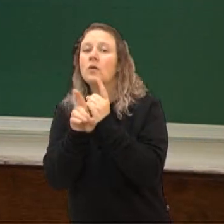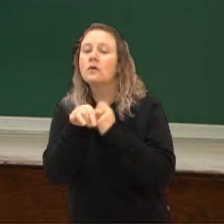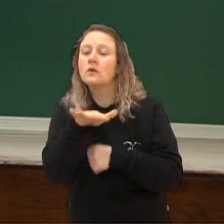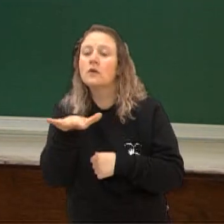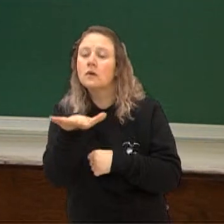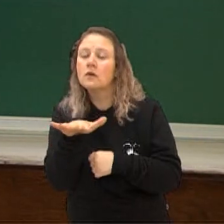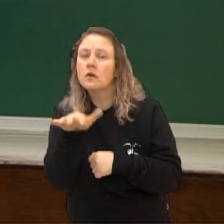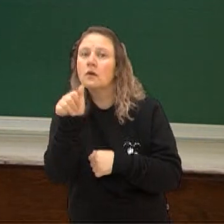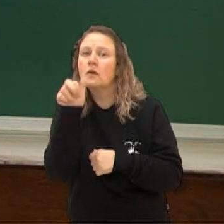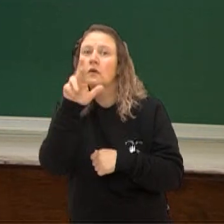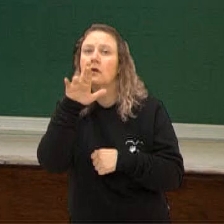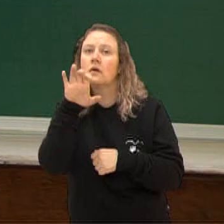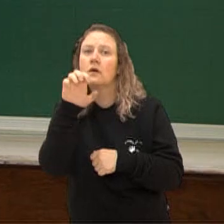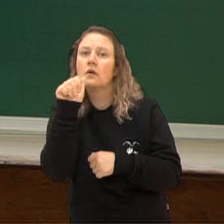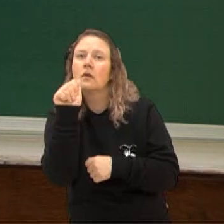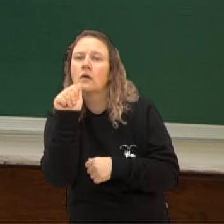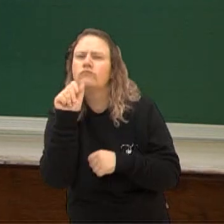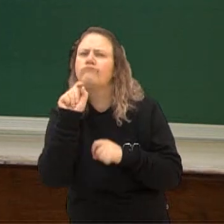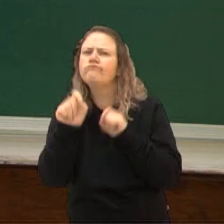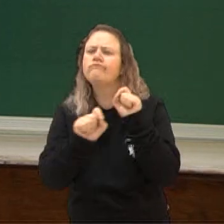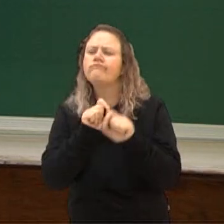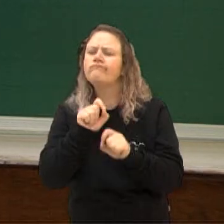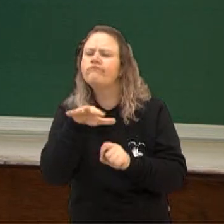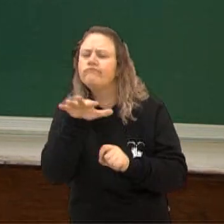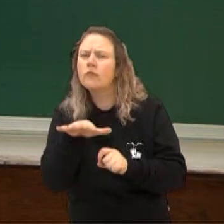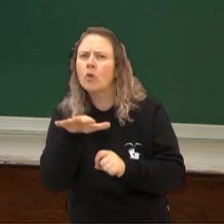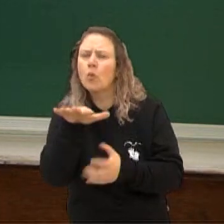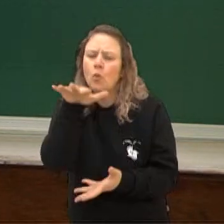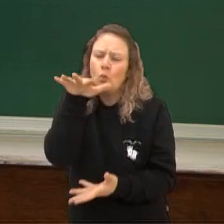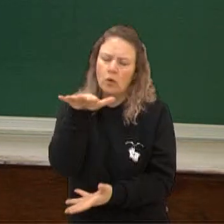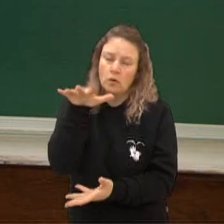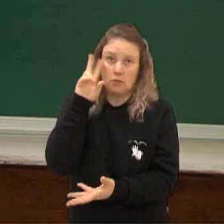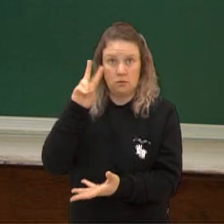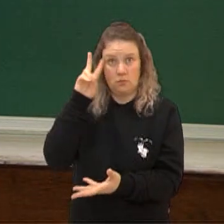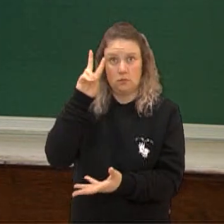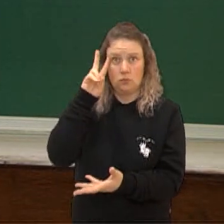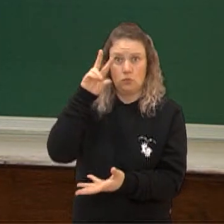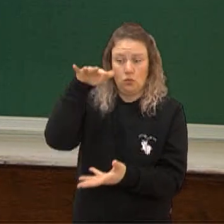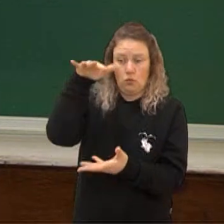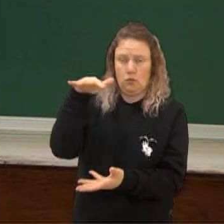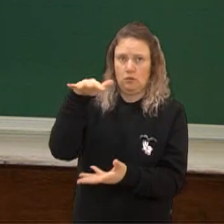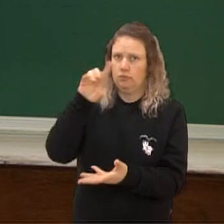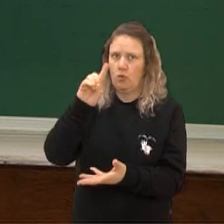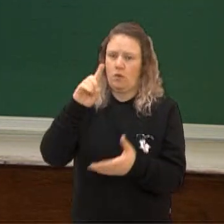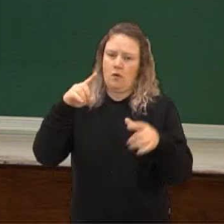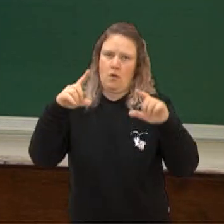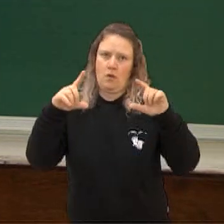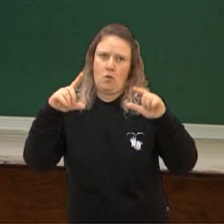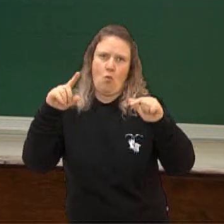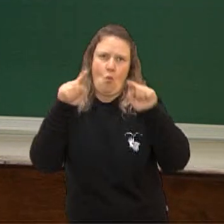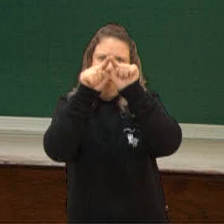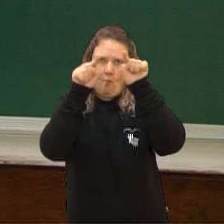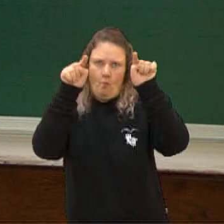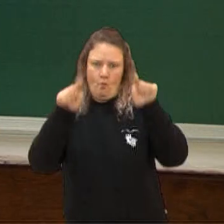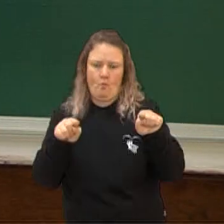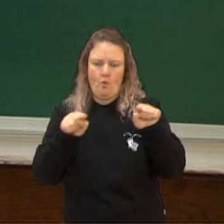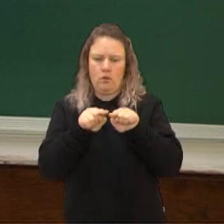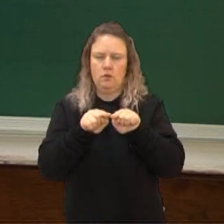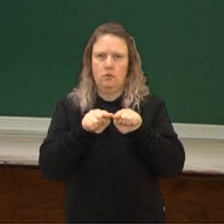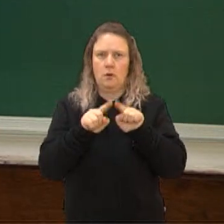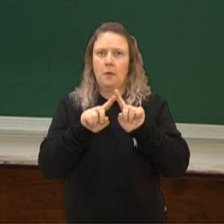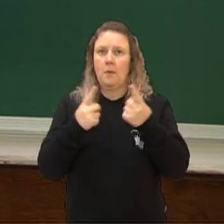vou achar a área desse nosso amigo cubo? Lembrar que é uma figura espacial, não é um quadrado, mas o cubo é composto